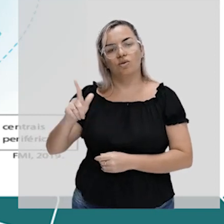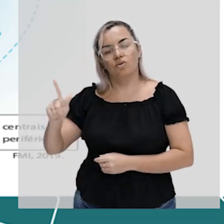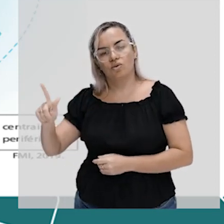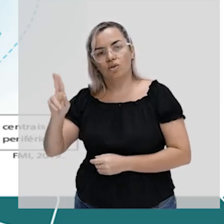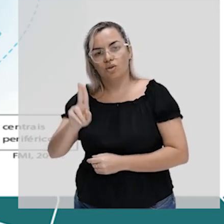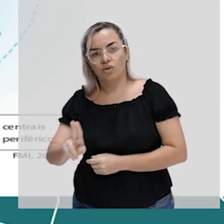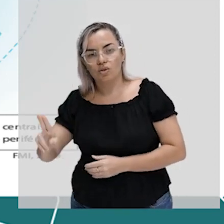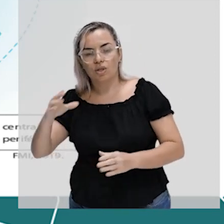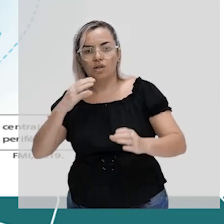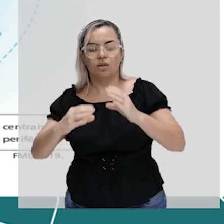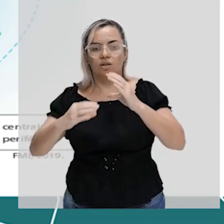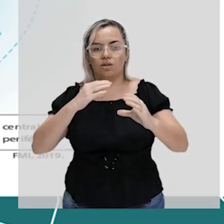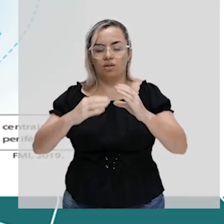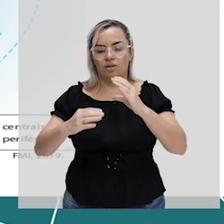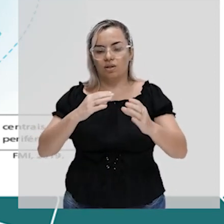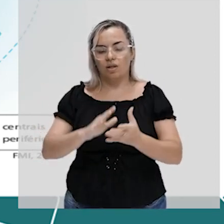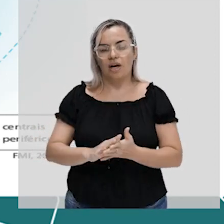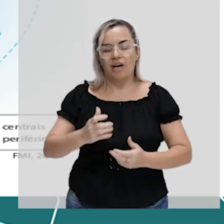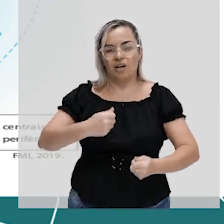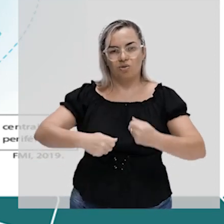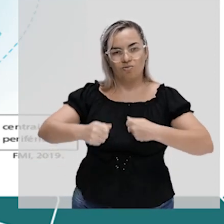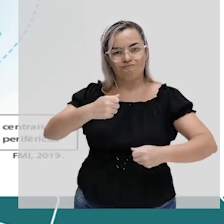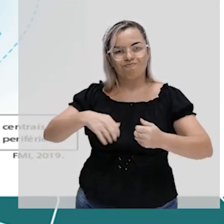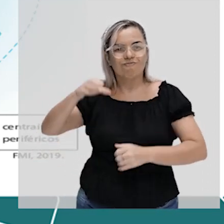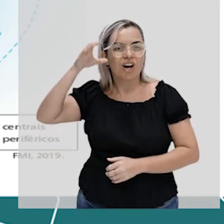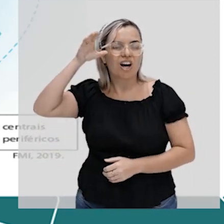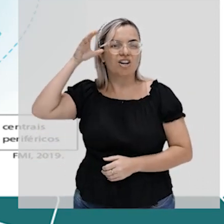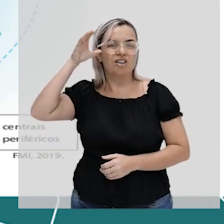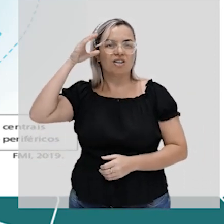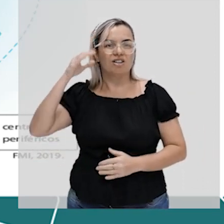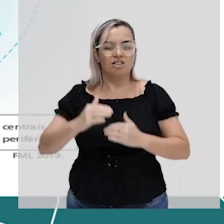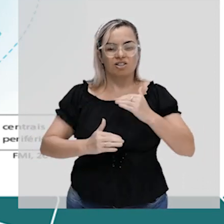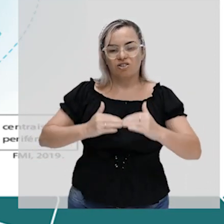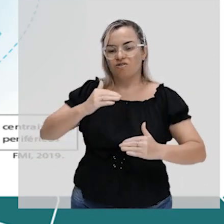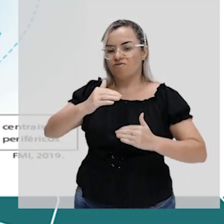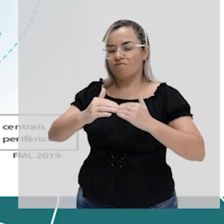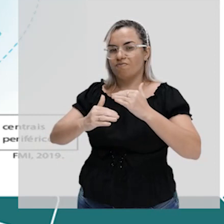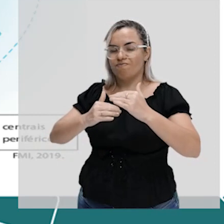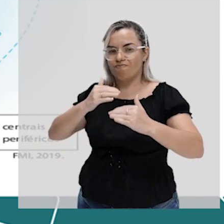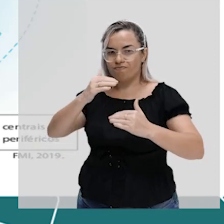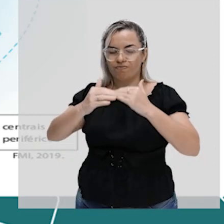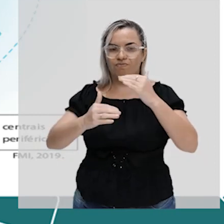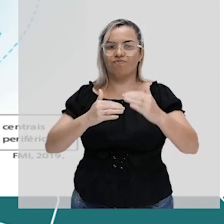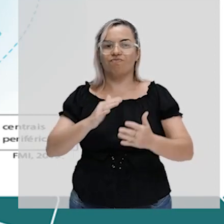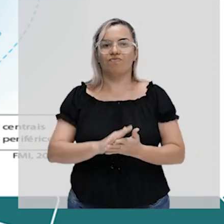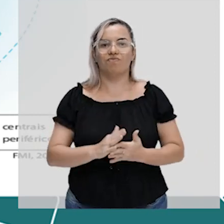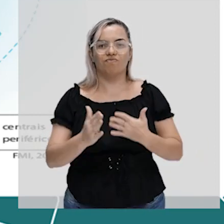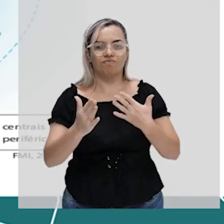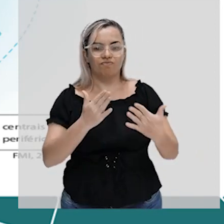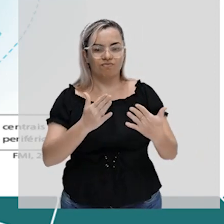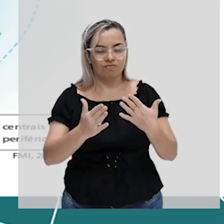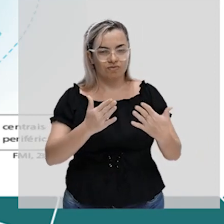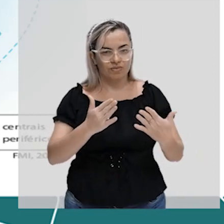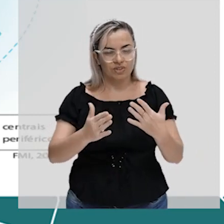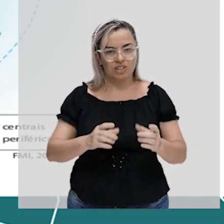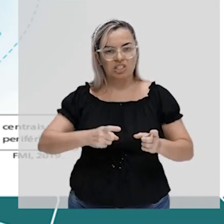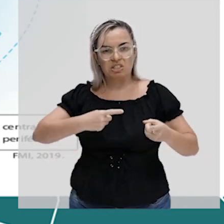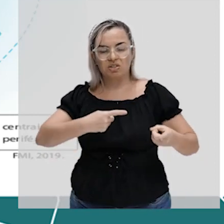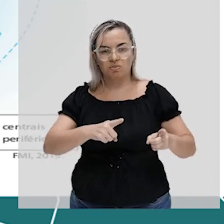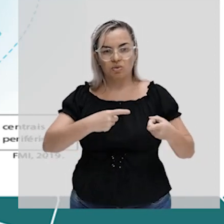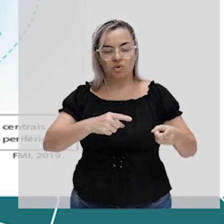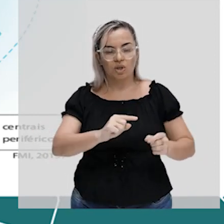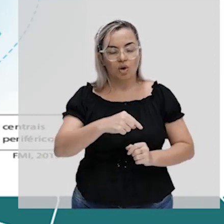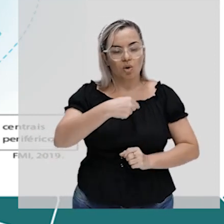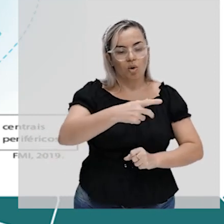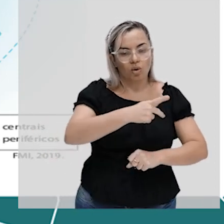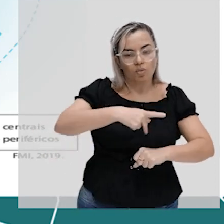também a China é um dos países que mais cresce no mundo, já rivaliza com os Estados Unidos. Então, em muitos aspectos, a China ela já influencia também.